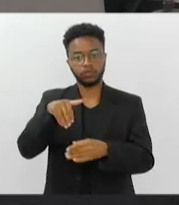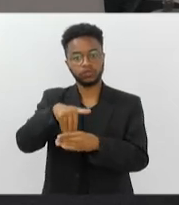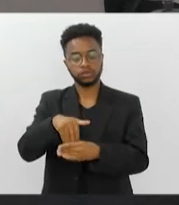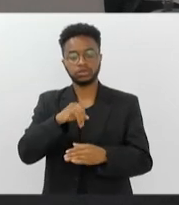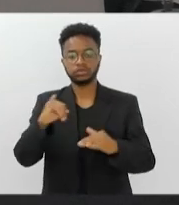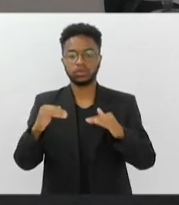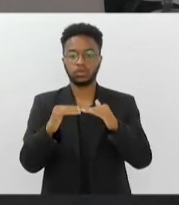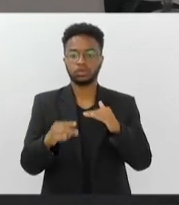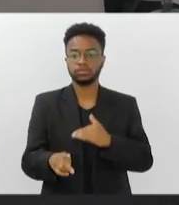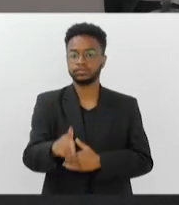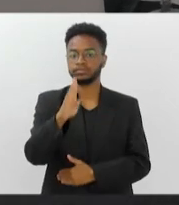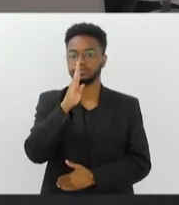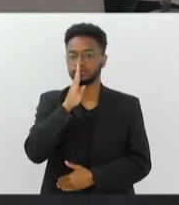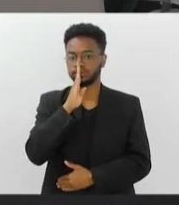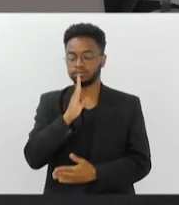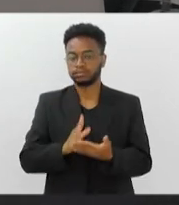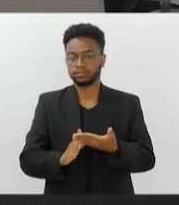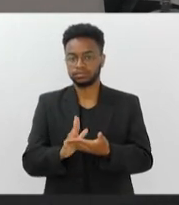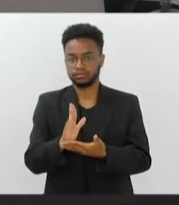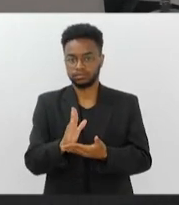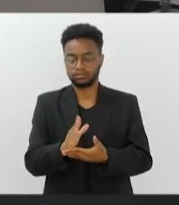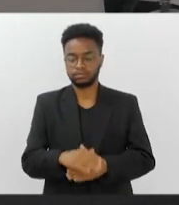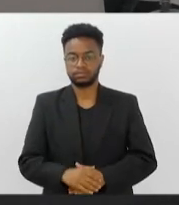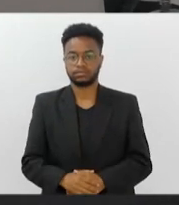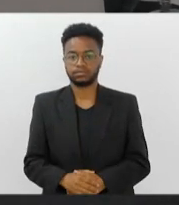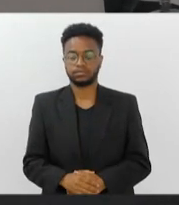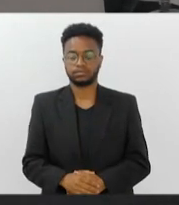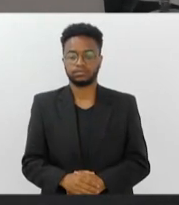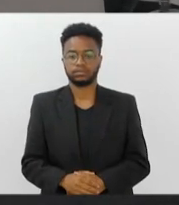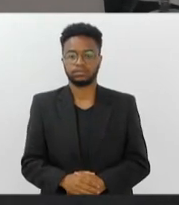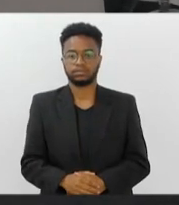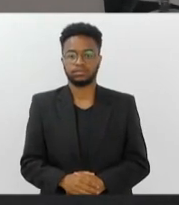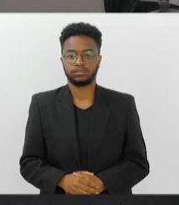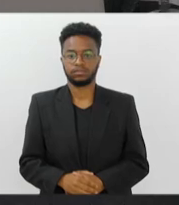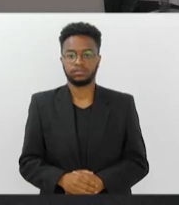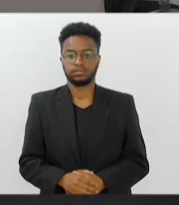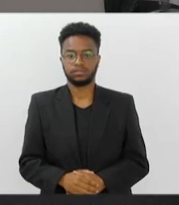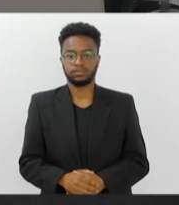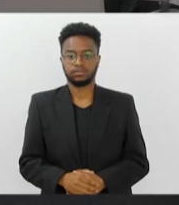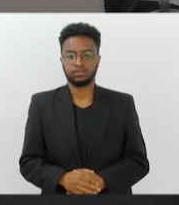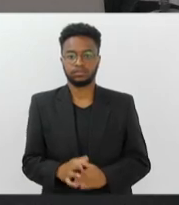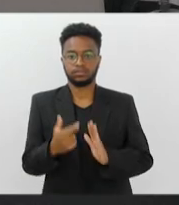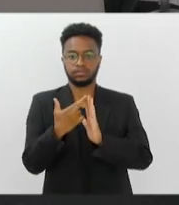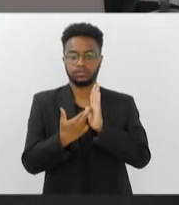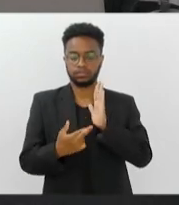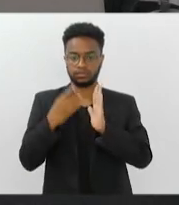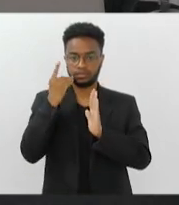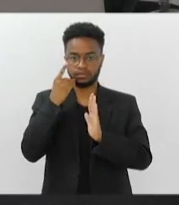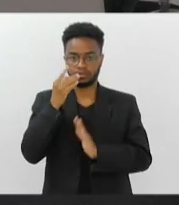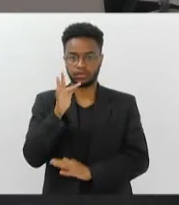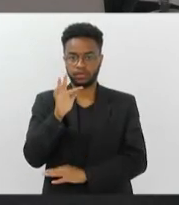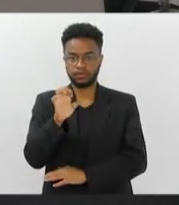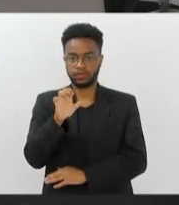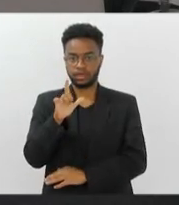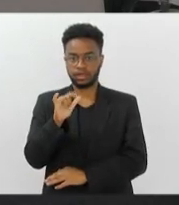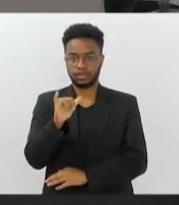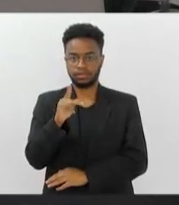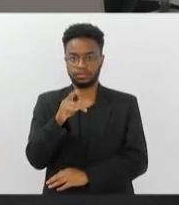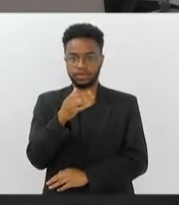votação. Os senhores que concordam, permaneçam como estão. Aprovado. Relatoria do deputado Filipinho